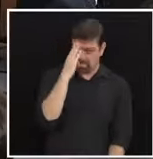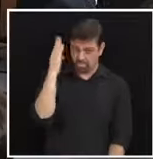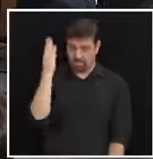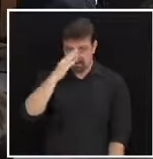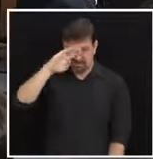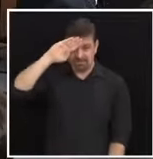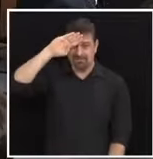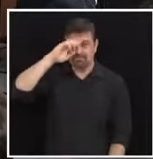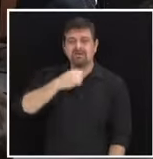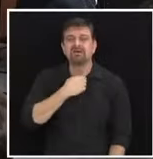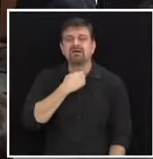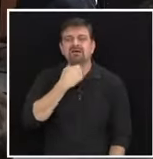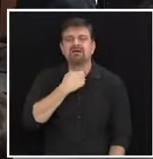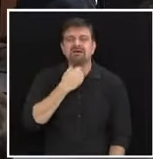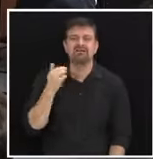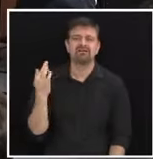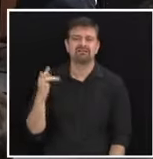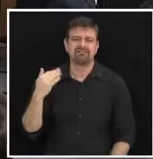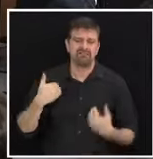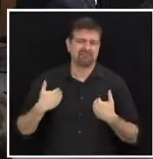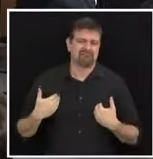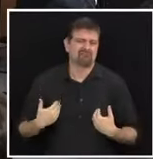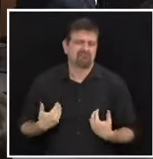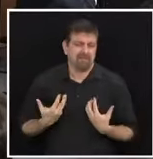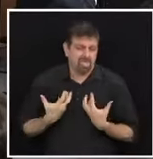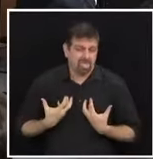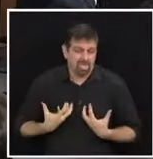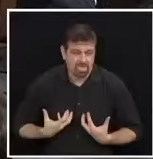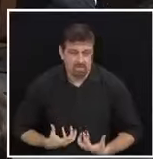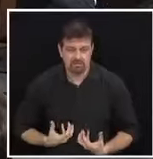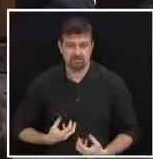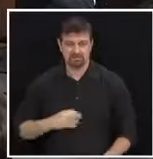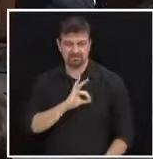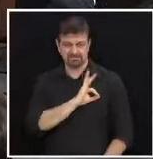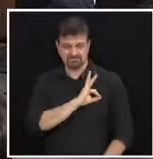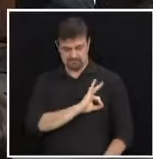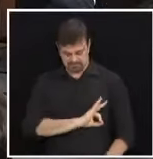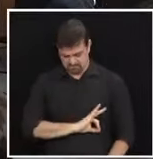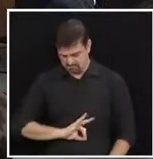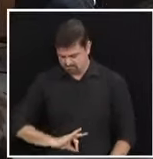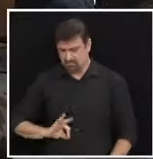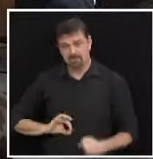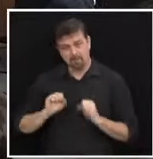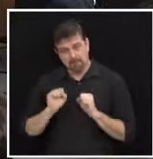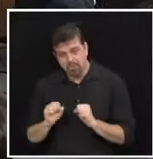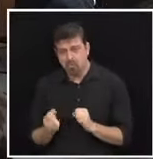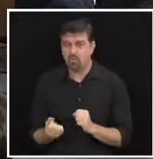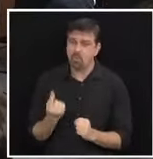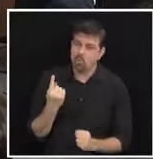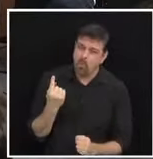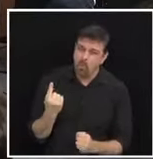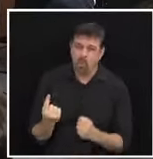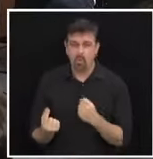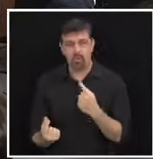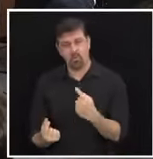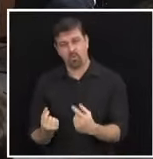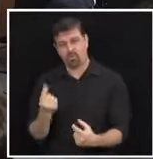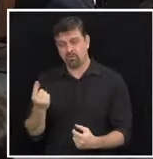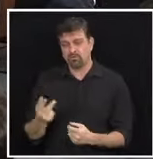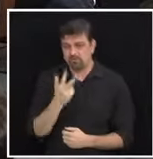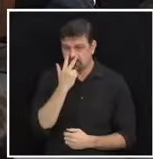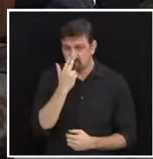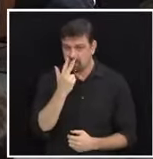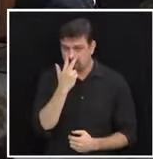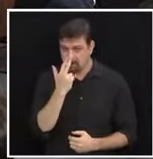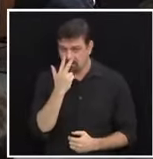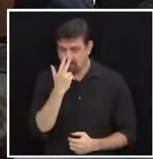dor de garganta, uma dor no corpo, pode ter algumas manchas pelo corpo, mas isso é muito, muito parecido